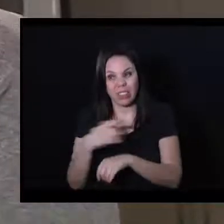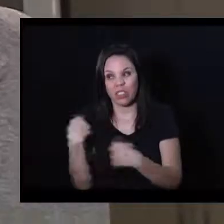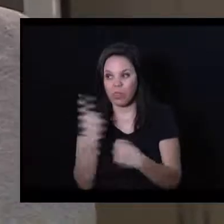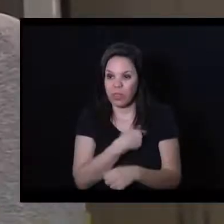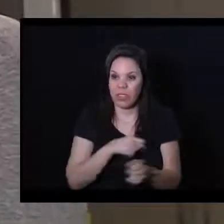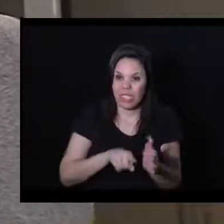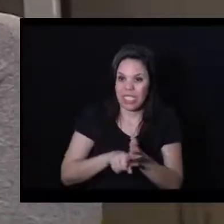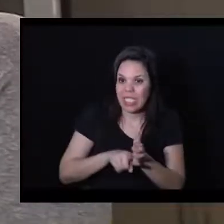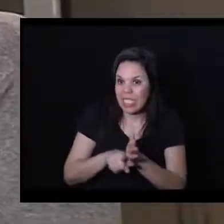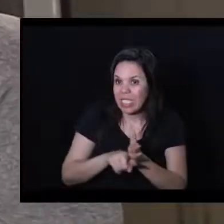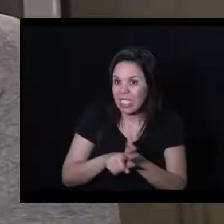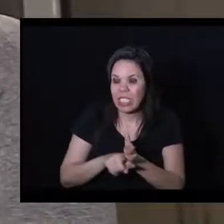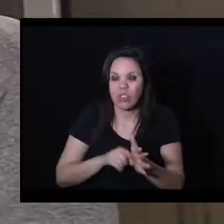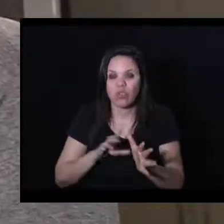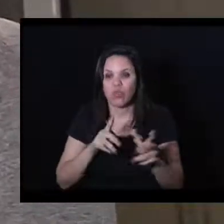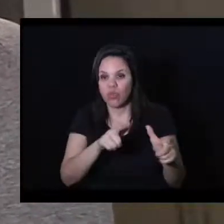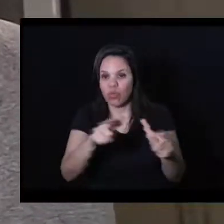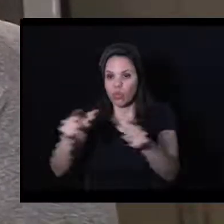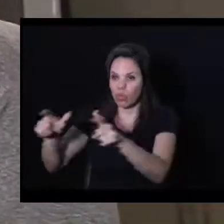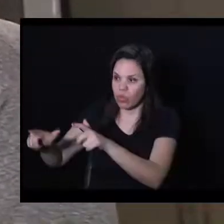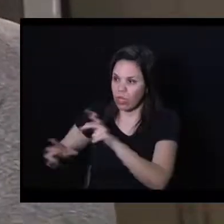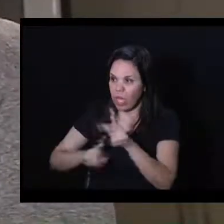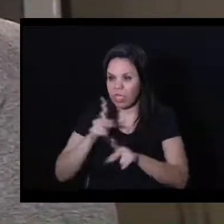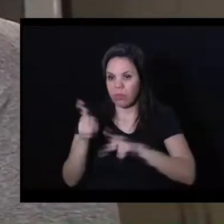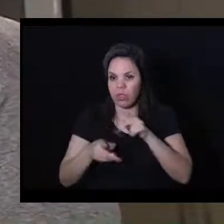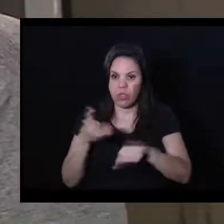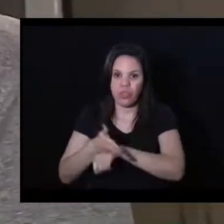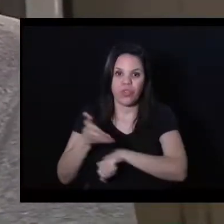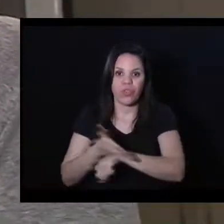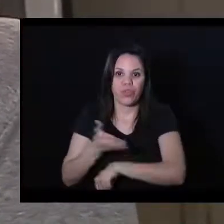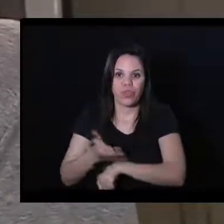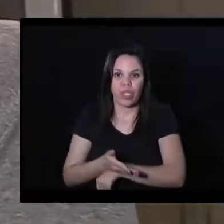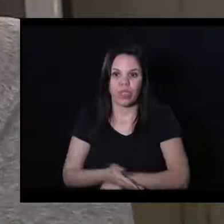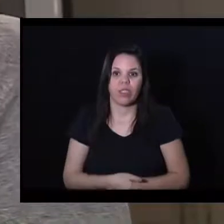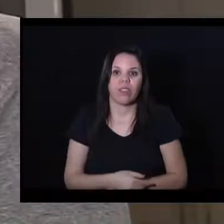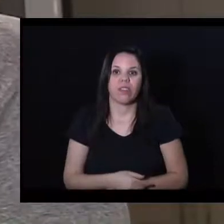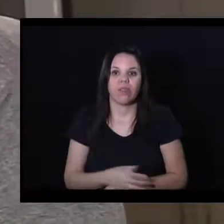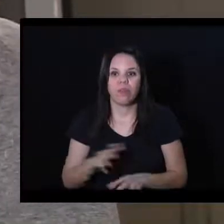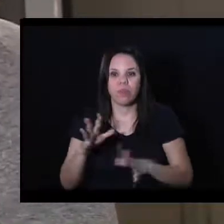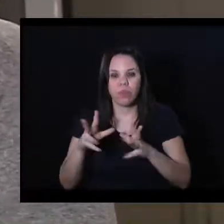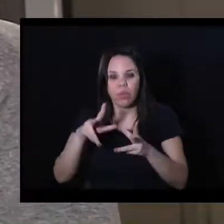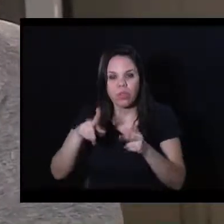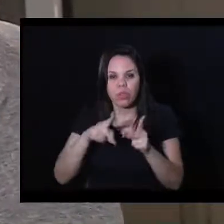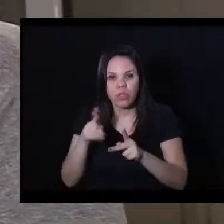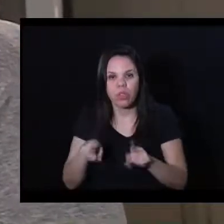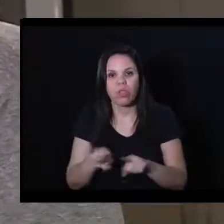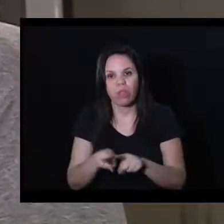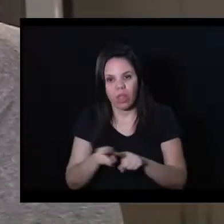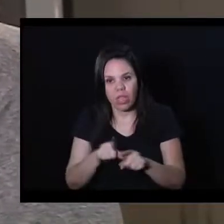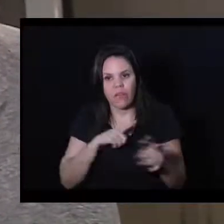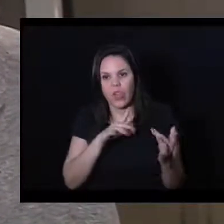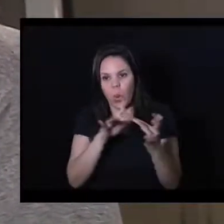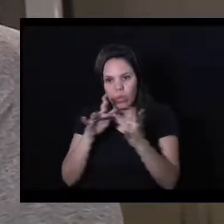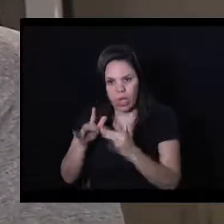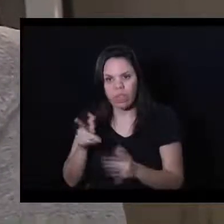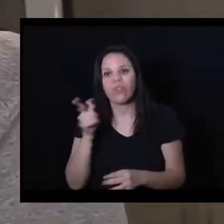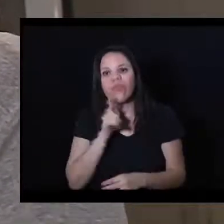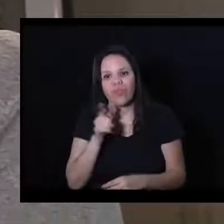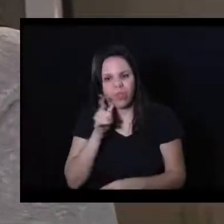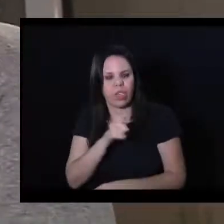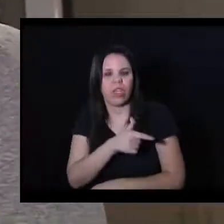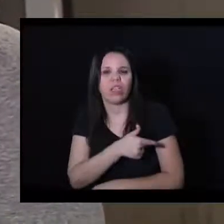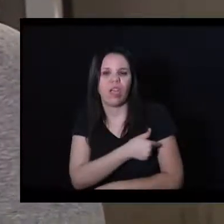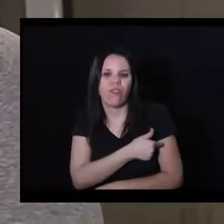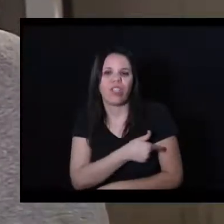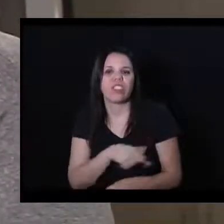retrospectivo de todos os lugares que essas pessoas frequentaram e todo mundo que teve contato vai ganhar a dose de vacina justamente